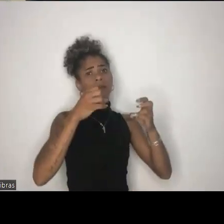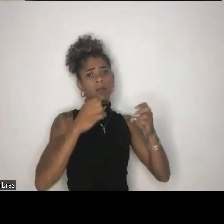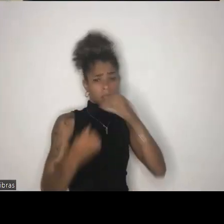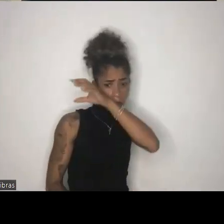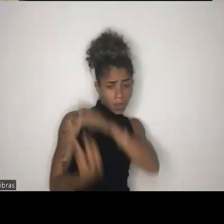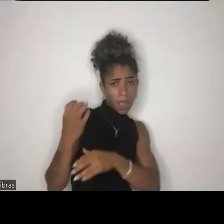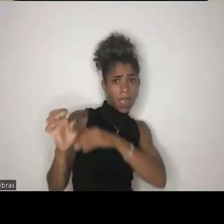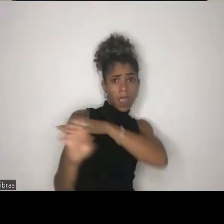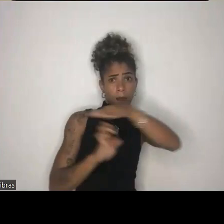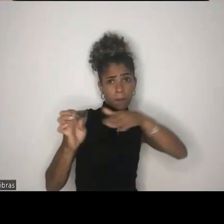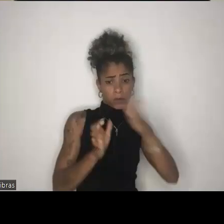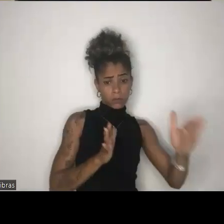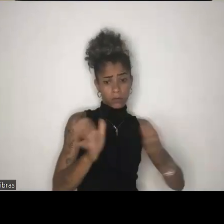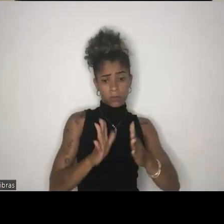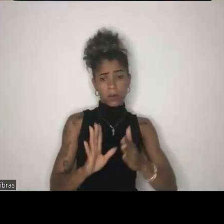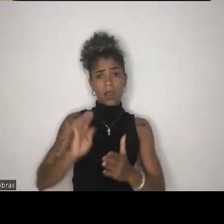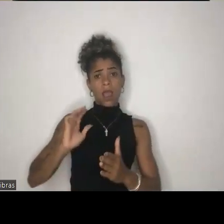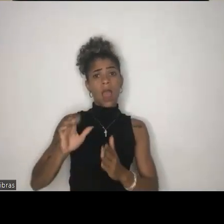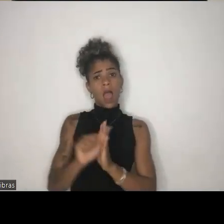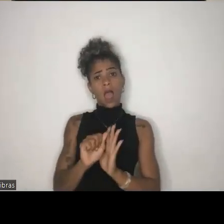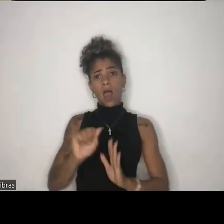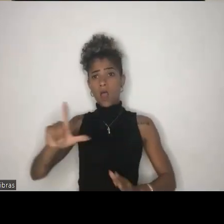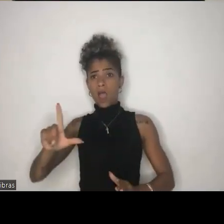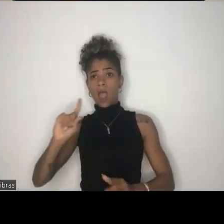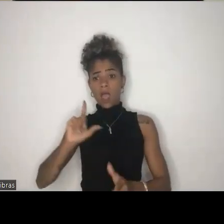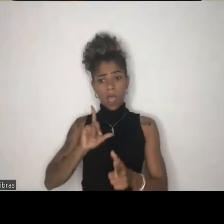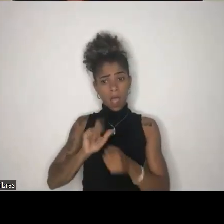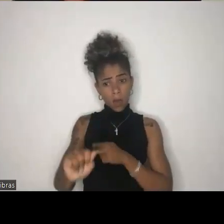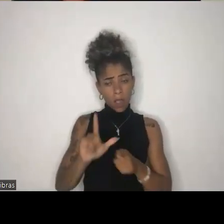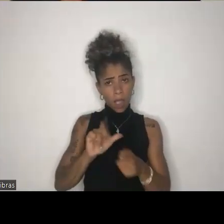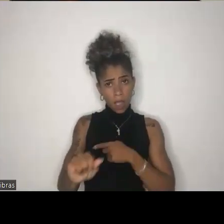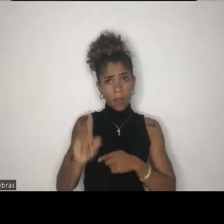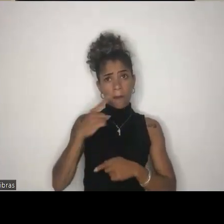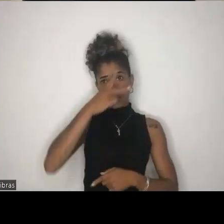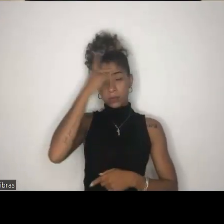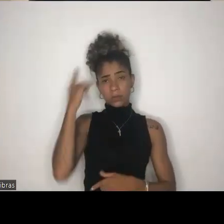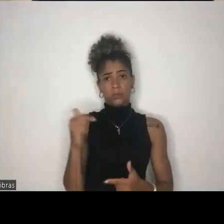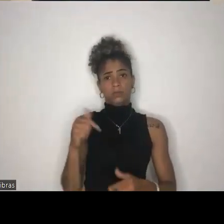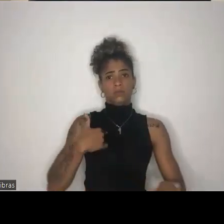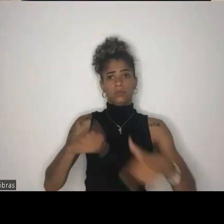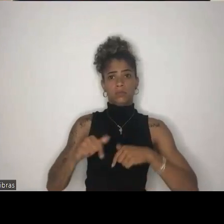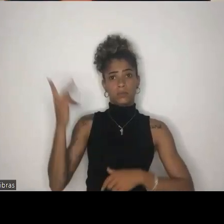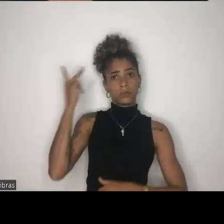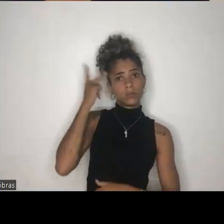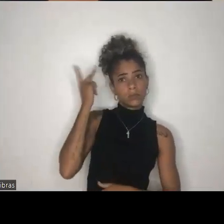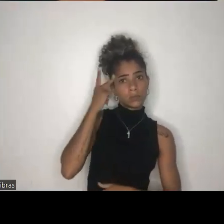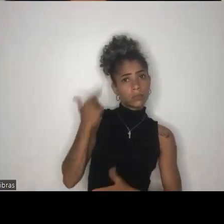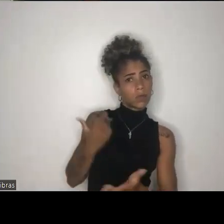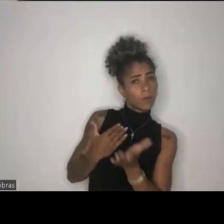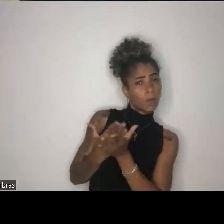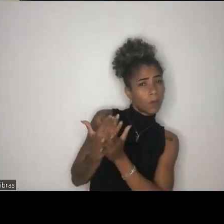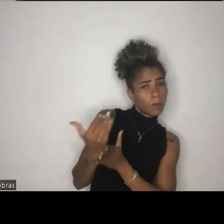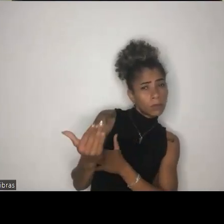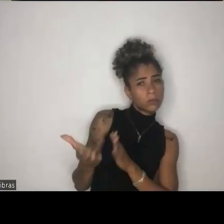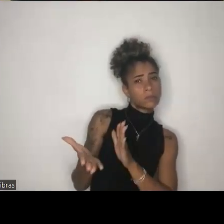a pandemia alugando motos para entregadores desempregados de São Paulo e começou a tirar